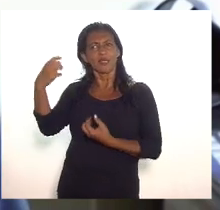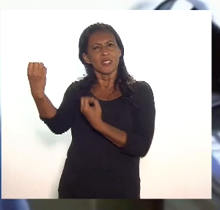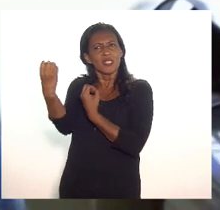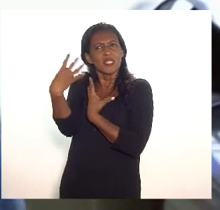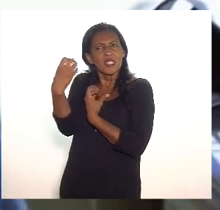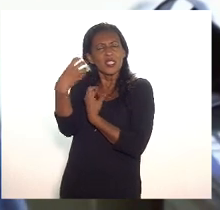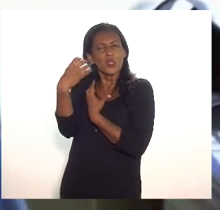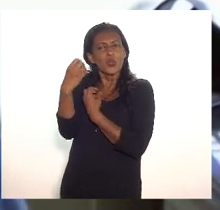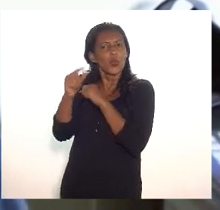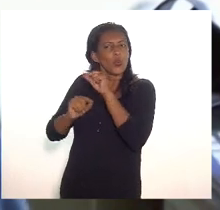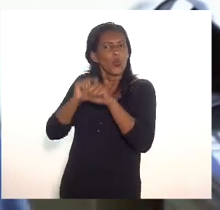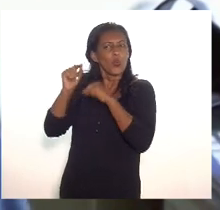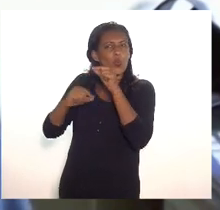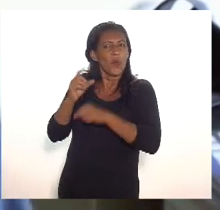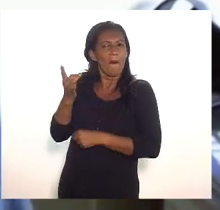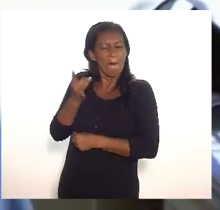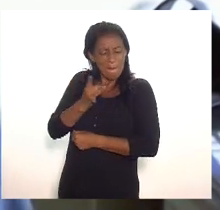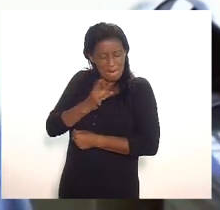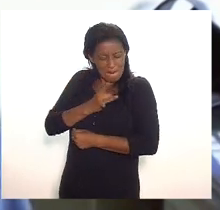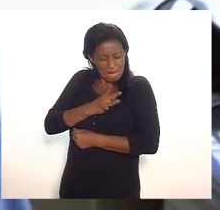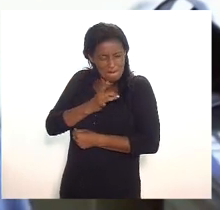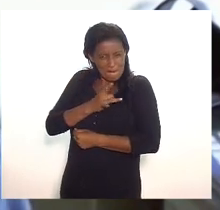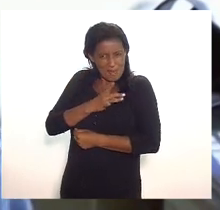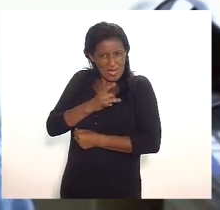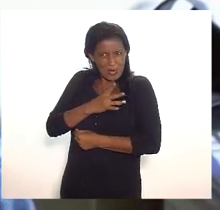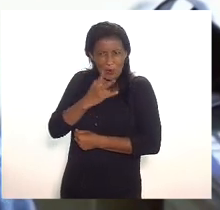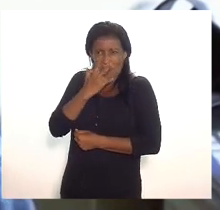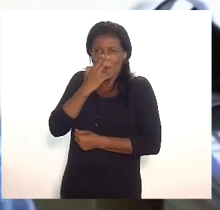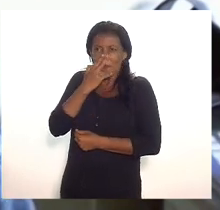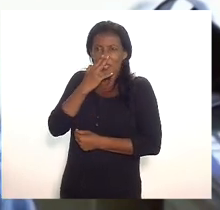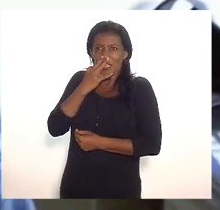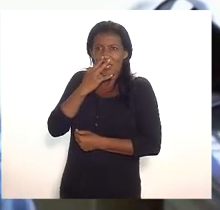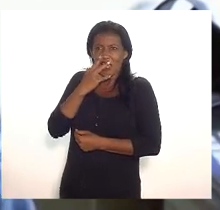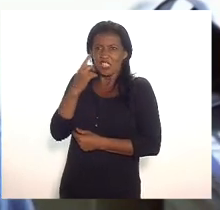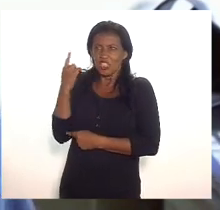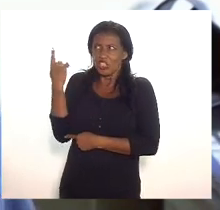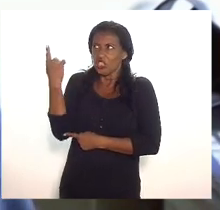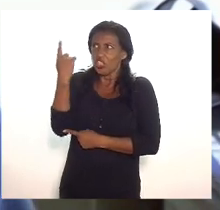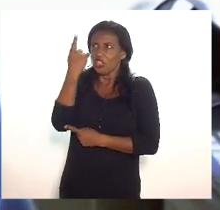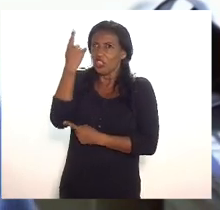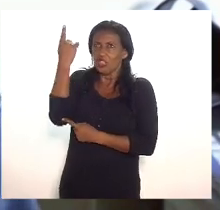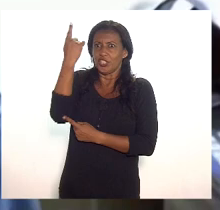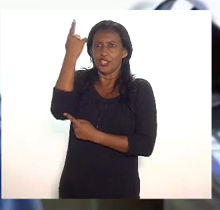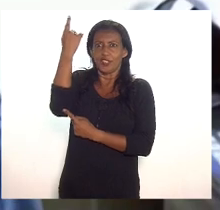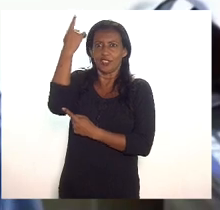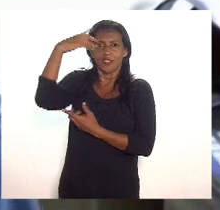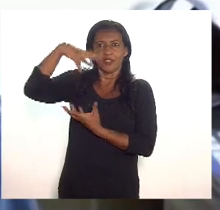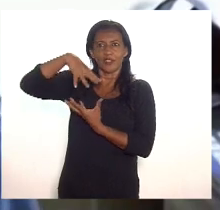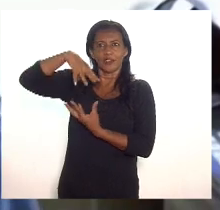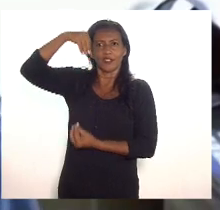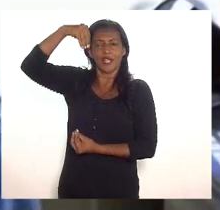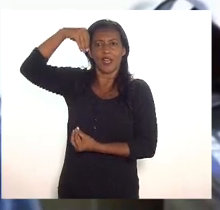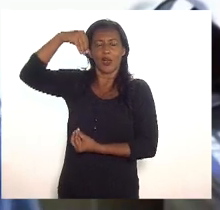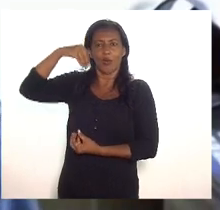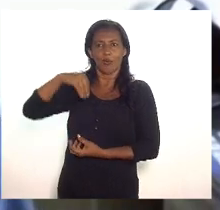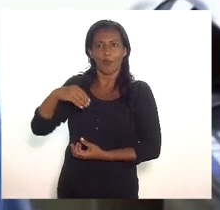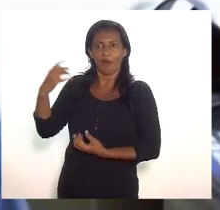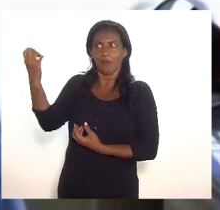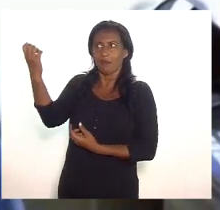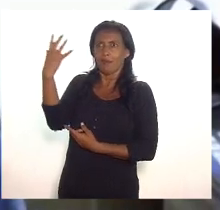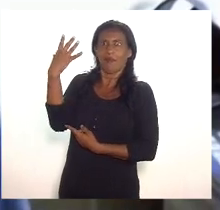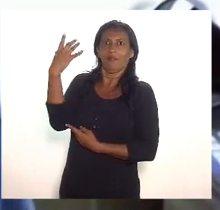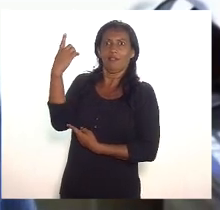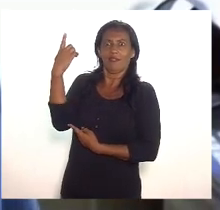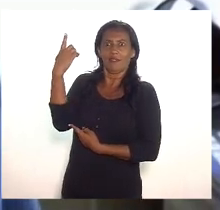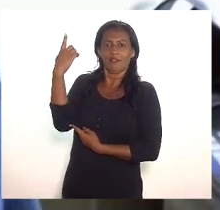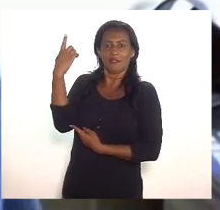medo é o gigante da alma. Tem outros gigantes da alma, mas o medo é um